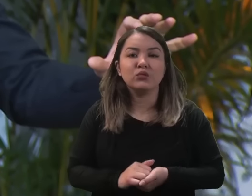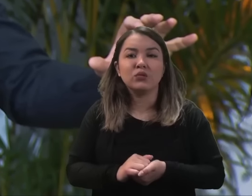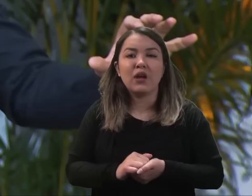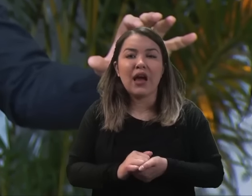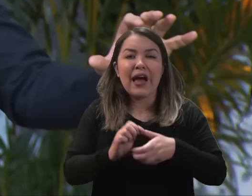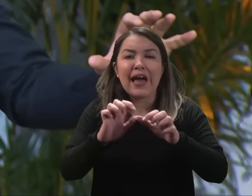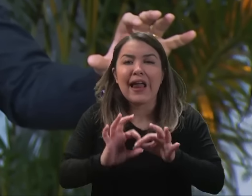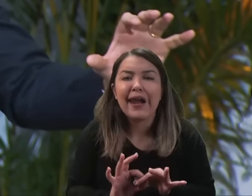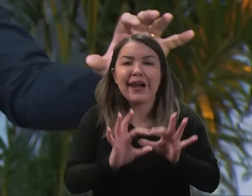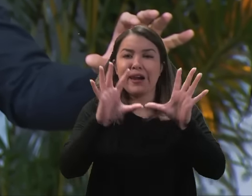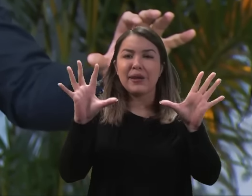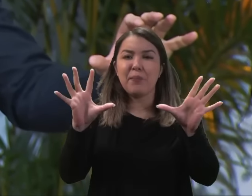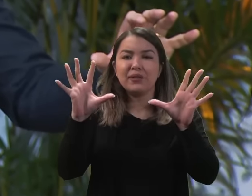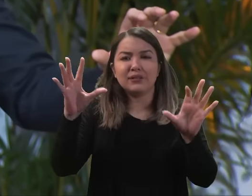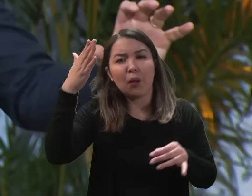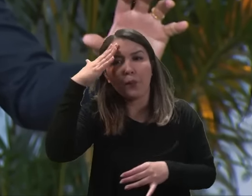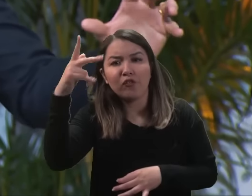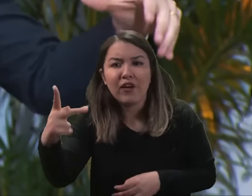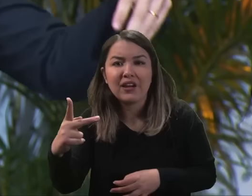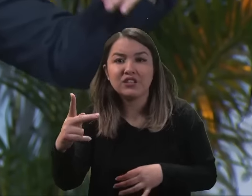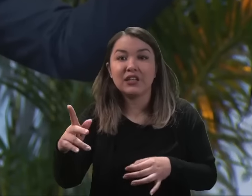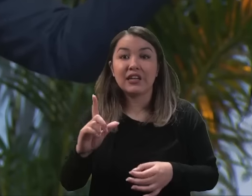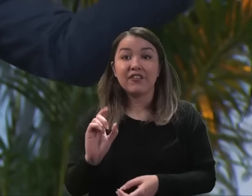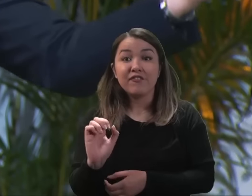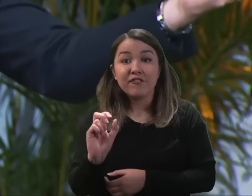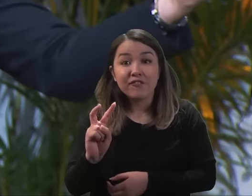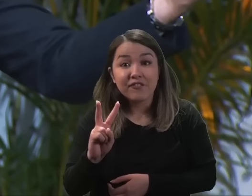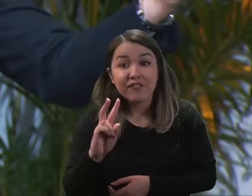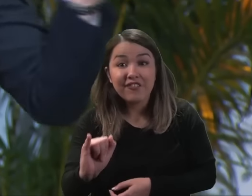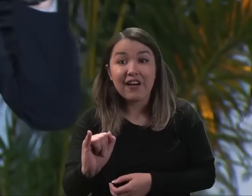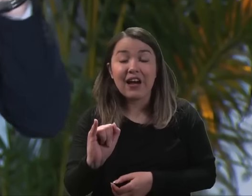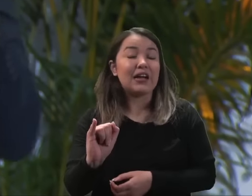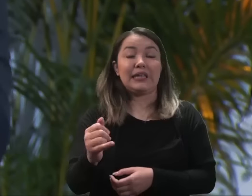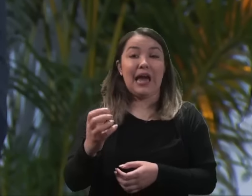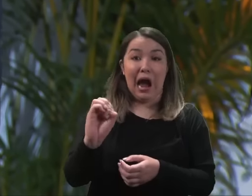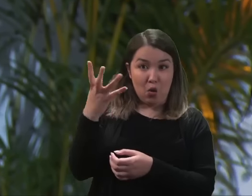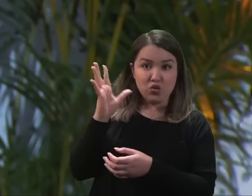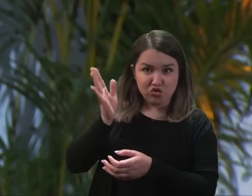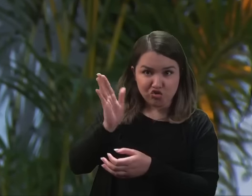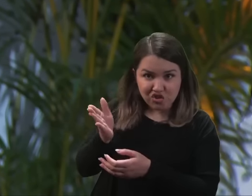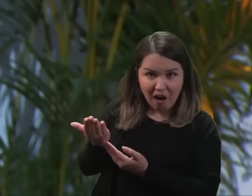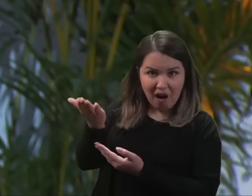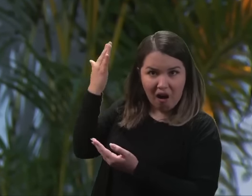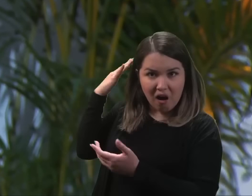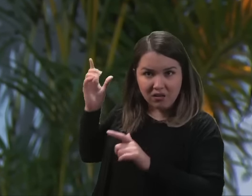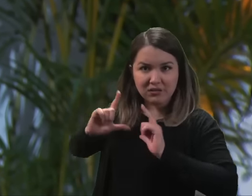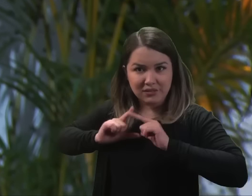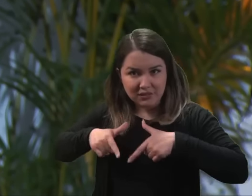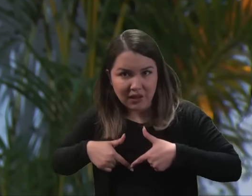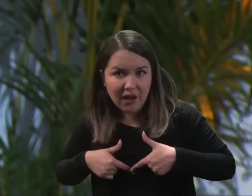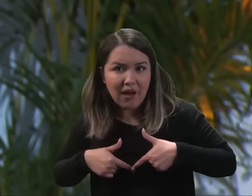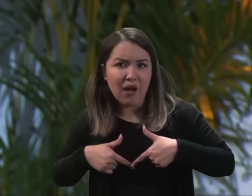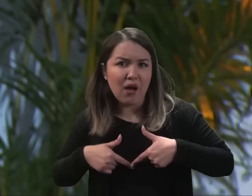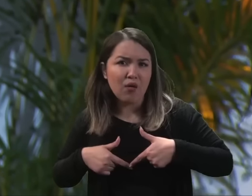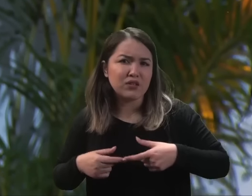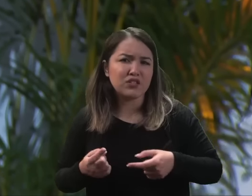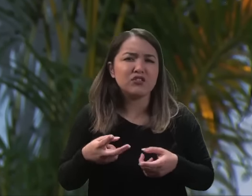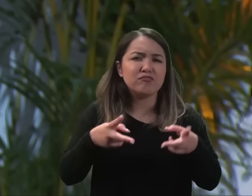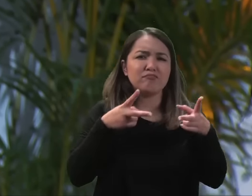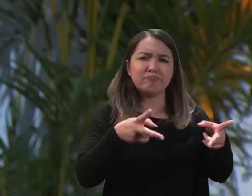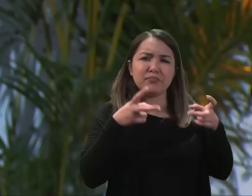libertação profética que aconteceu com o antigo Israel. nós vamos ver um paralelo de um tempo